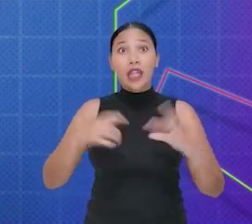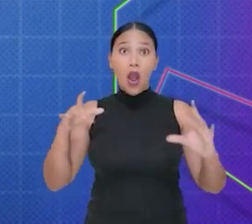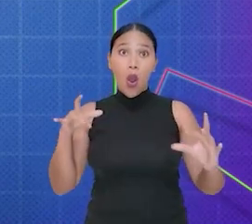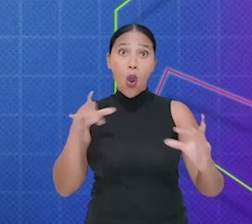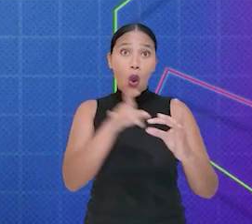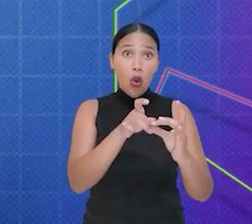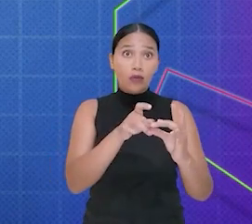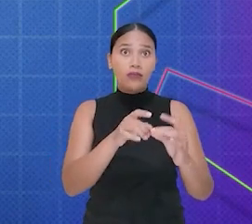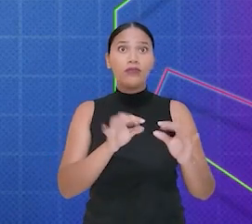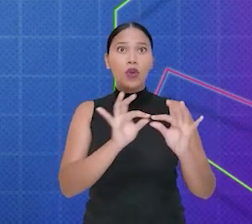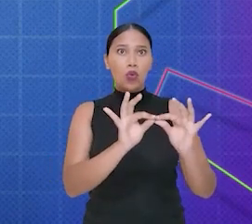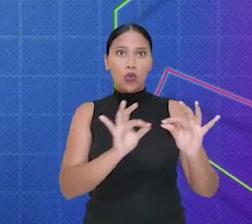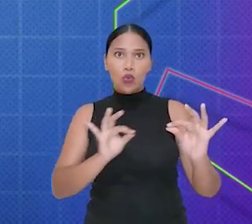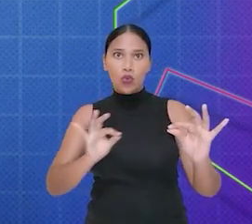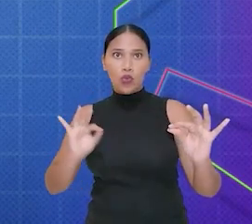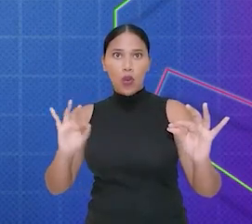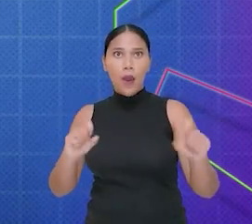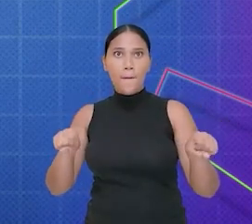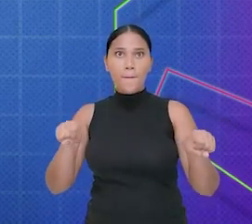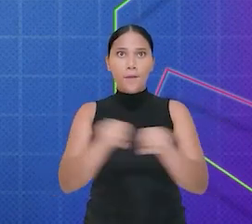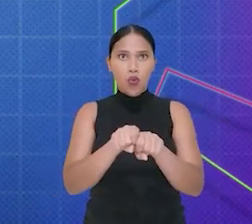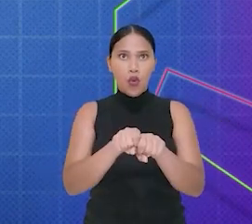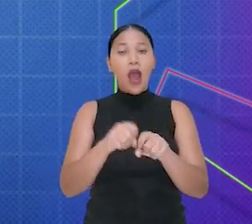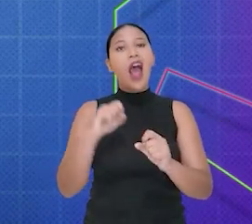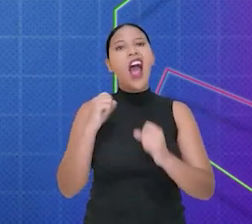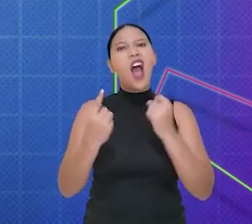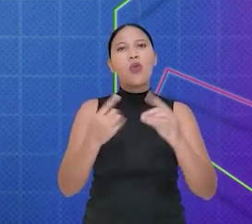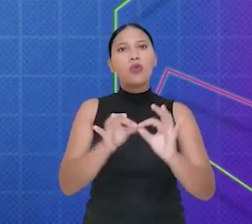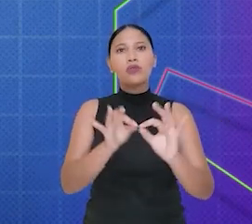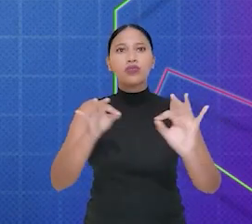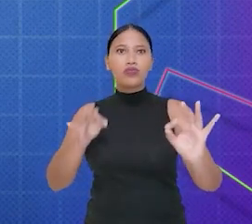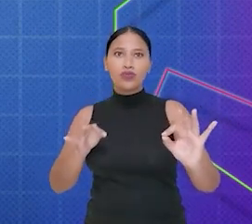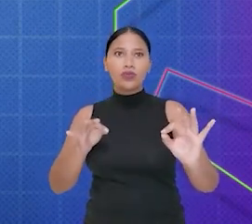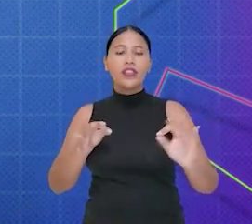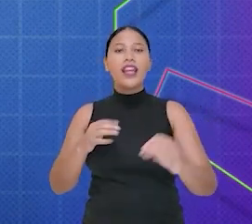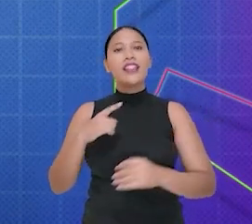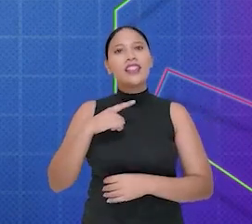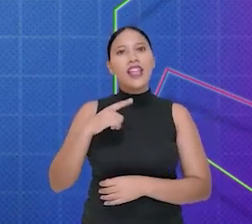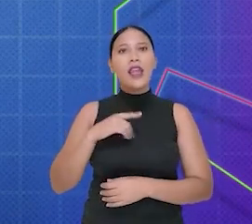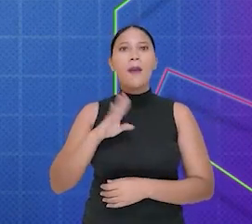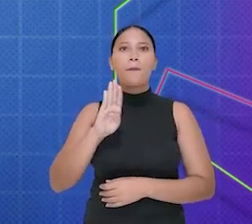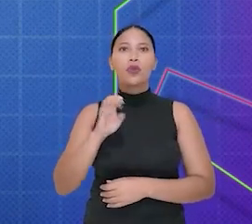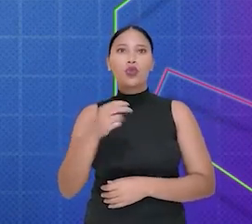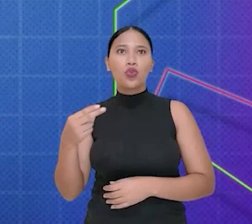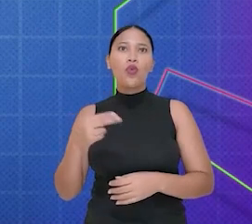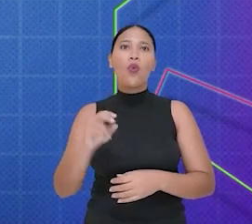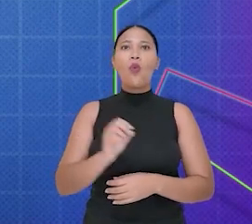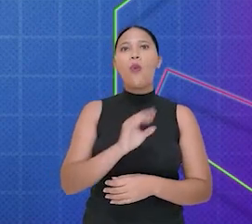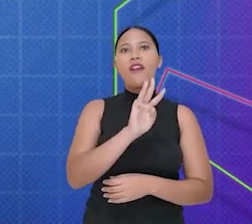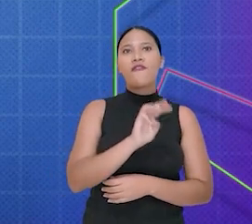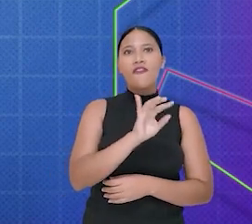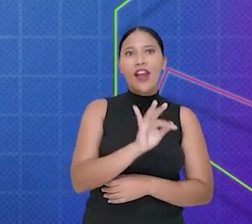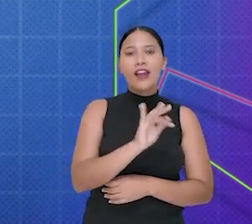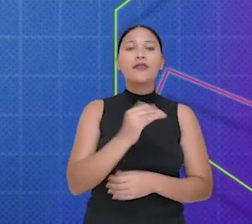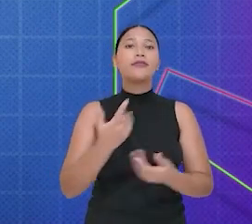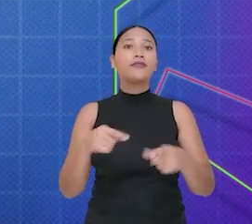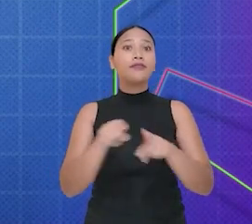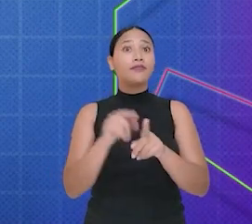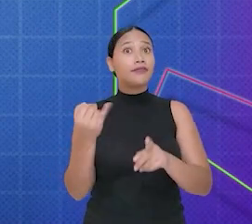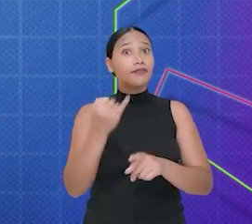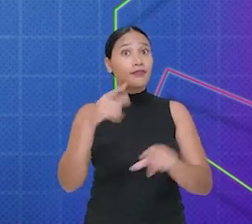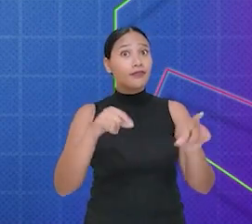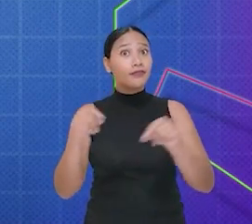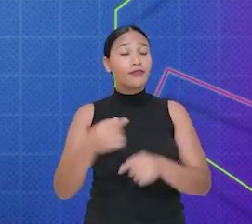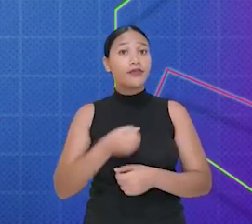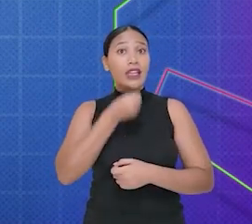microfones precisam ser conectados ao computador por meio de um cabo. Outros são sem fio e se conectam via Bluetooth ou Wi-Fi. É importante